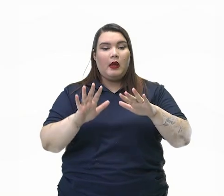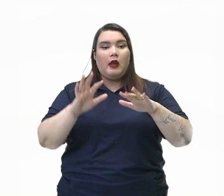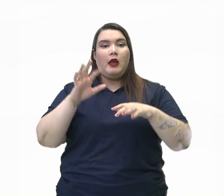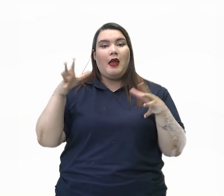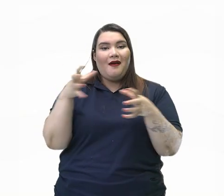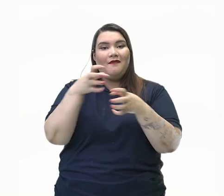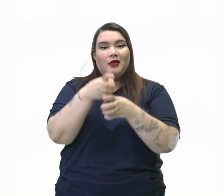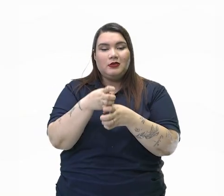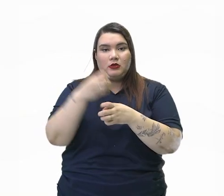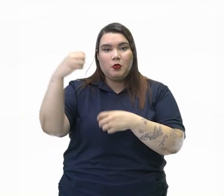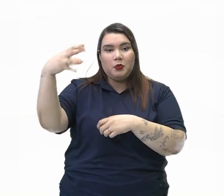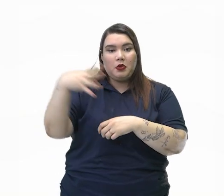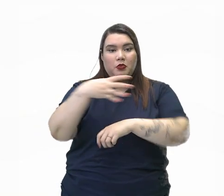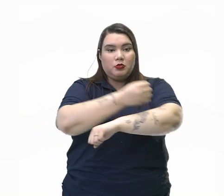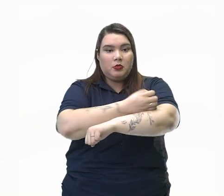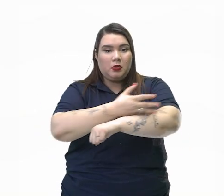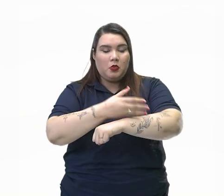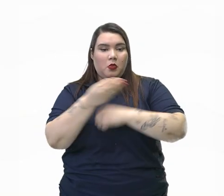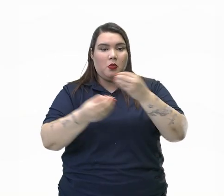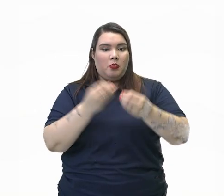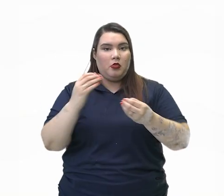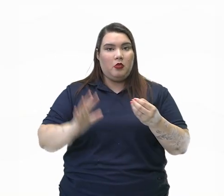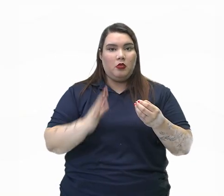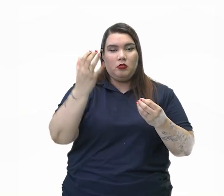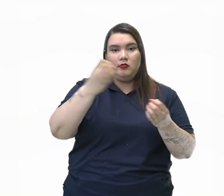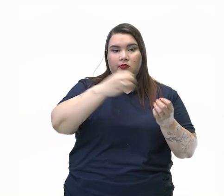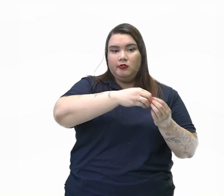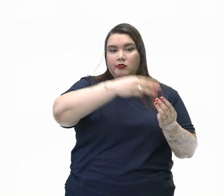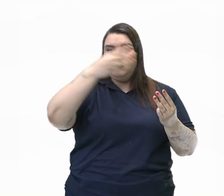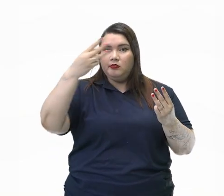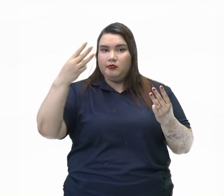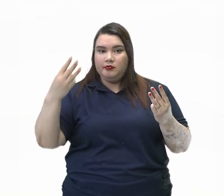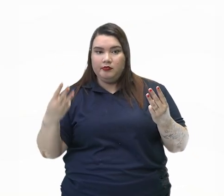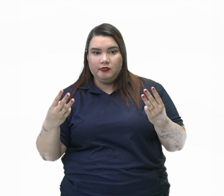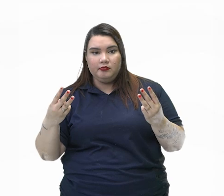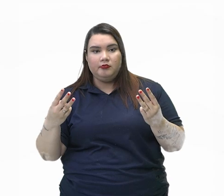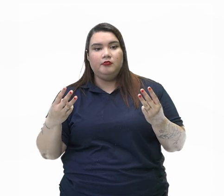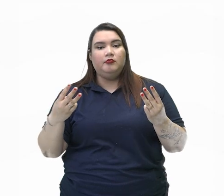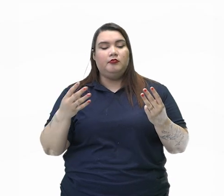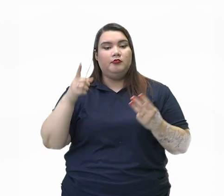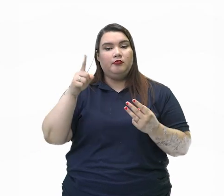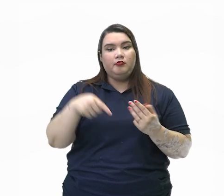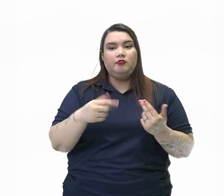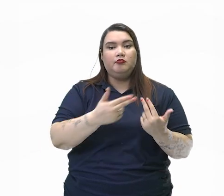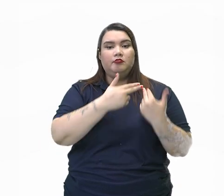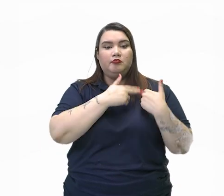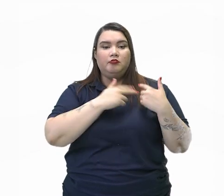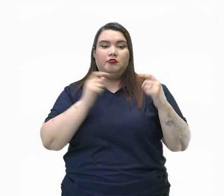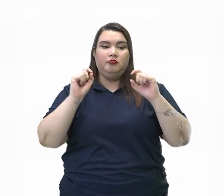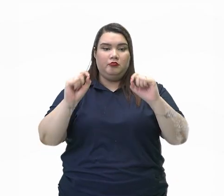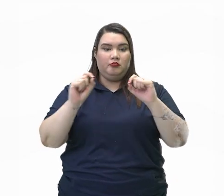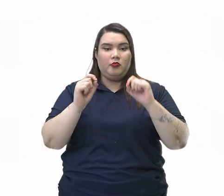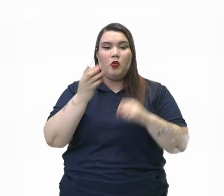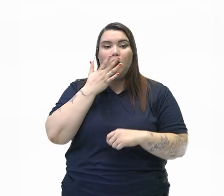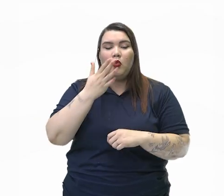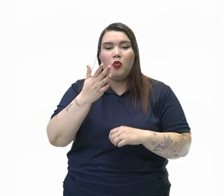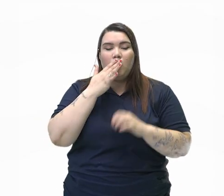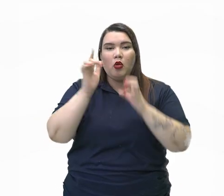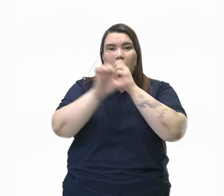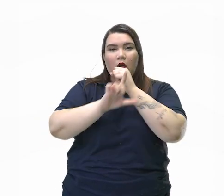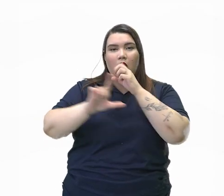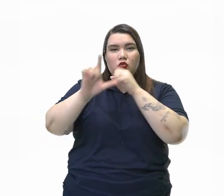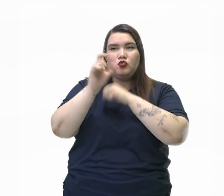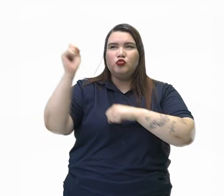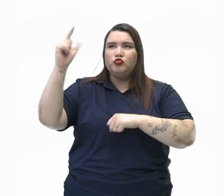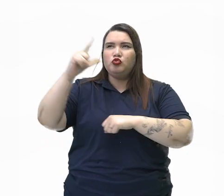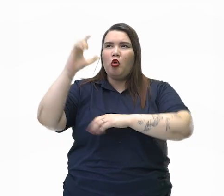Já a refração da luz branca, como ocorre arco-íris, é responsável